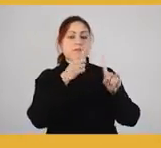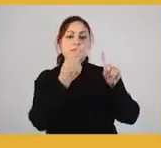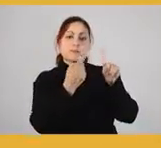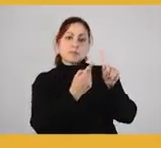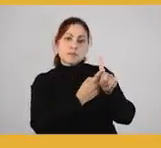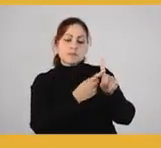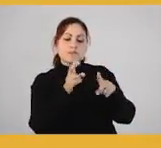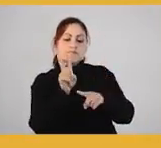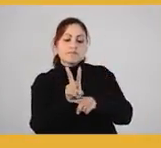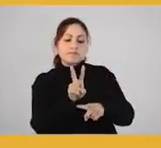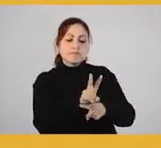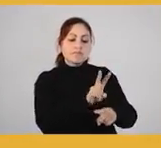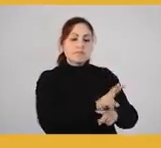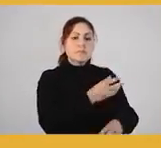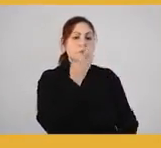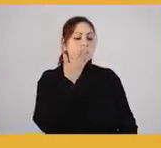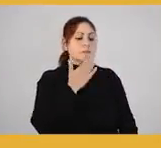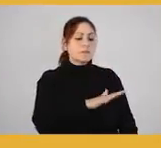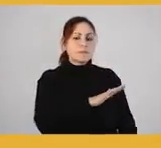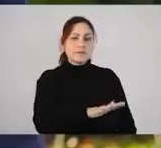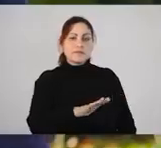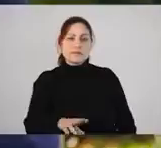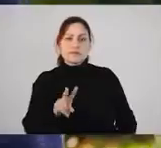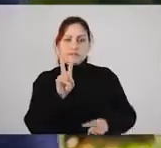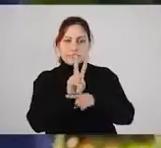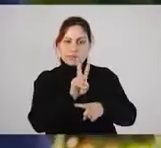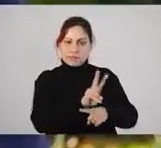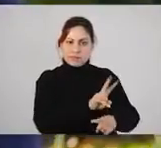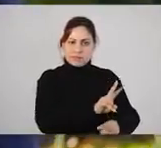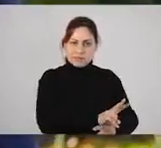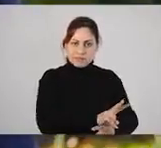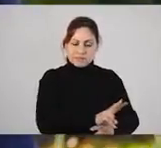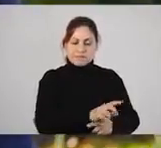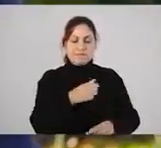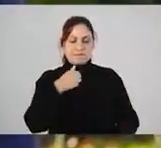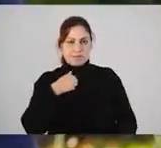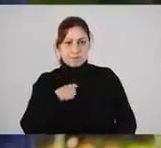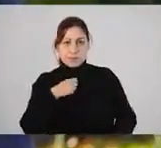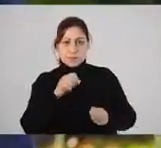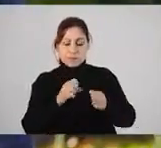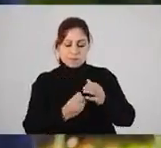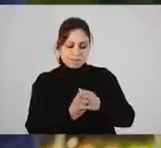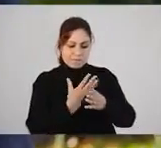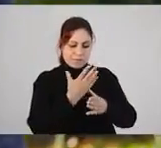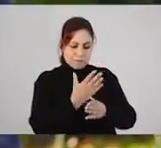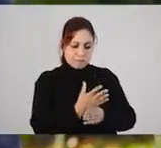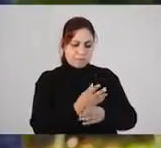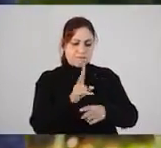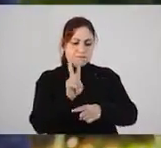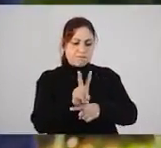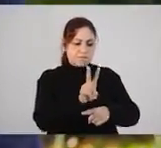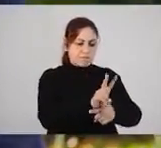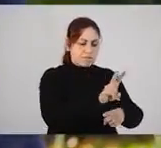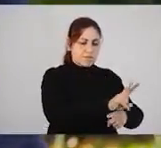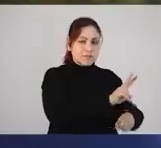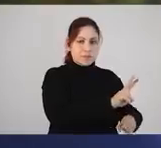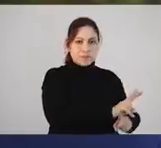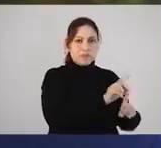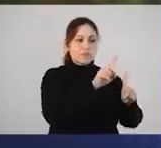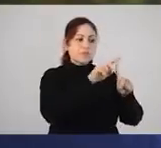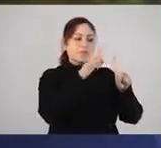das gestantes e crianças da nossa cidade. Vou criar uma ampla rede de proteção às gestantes em nossa